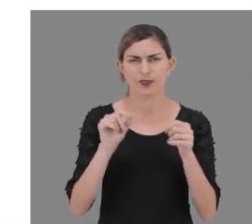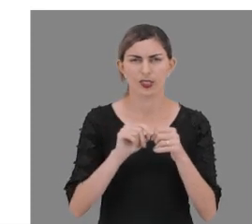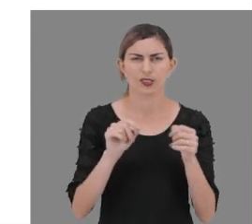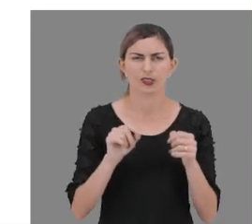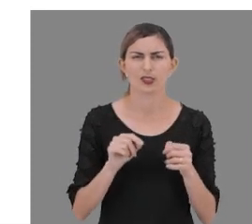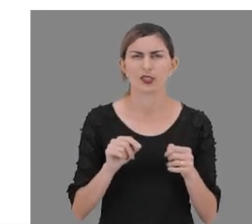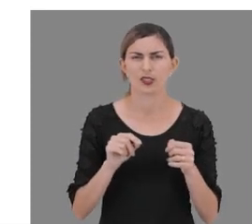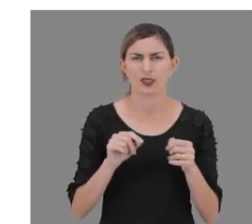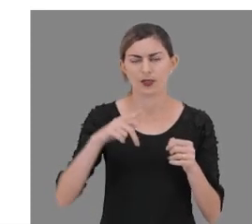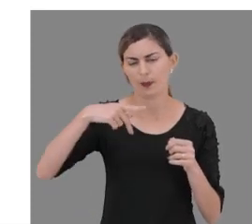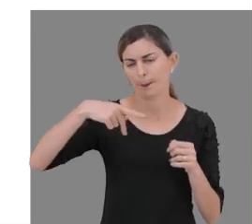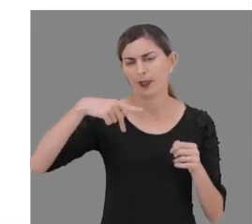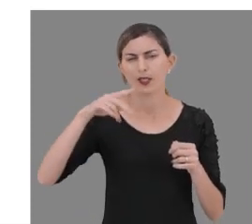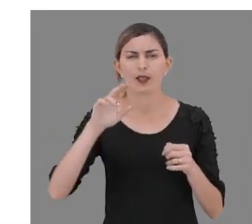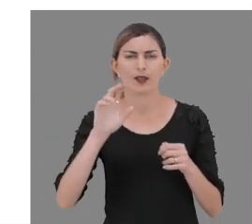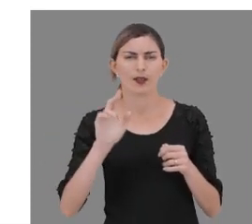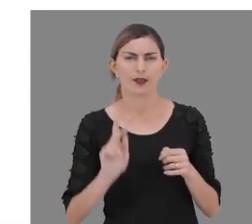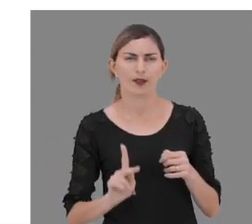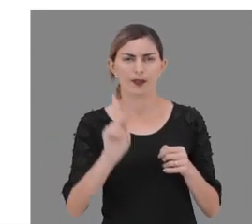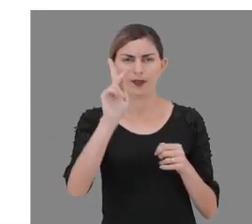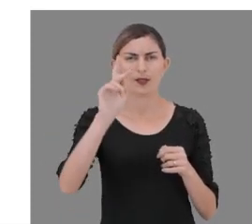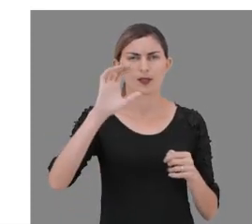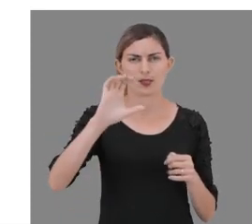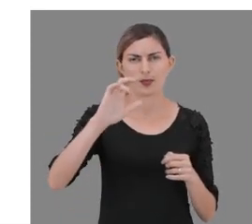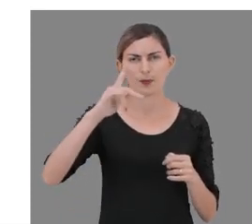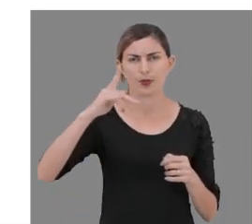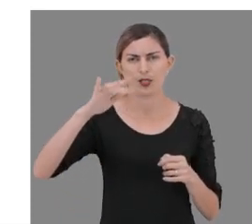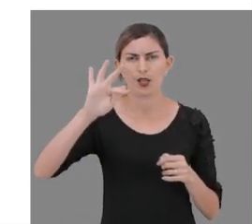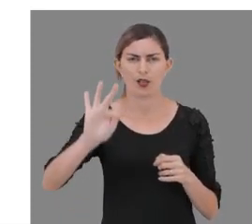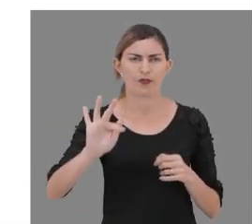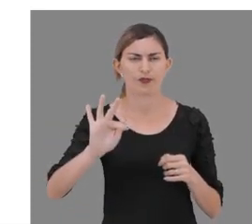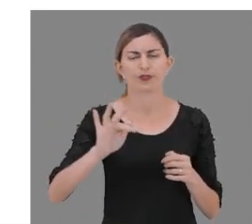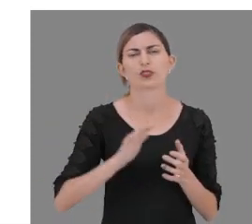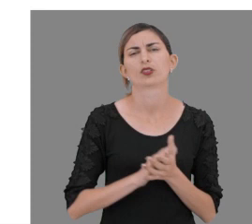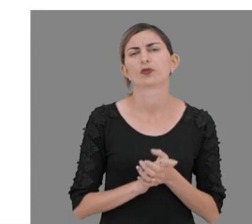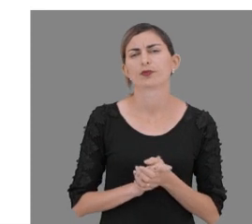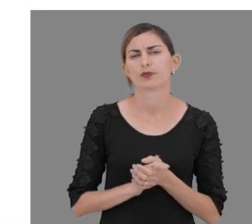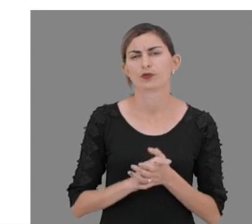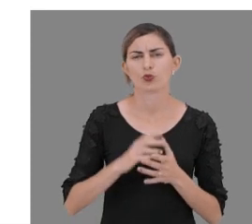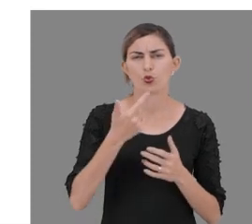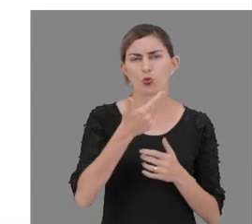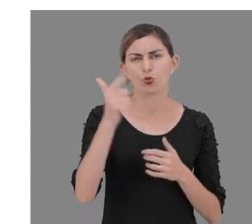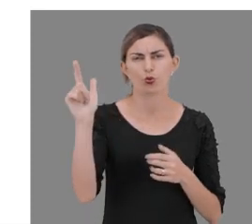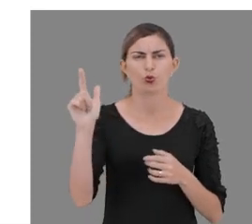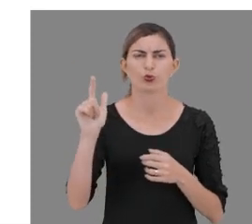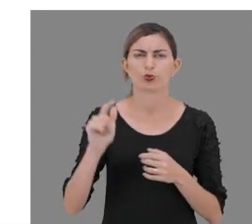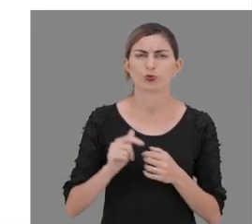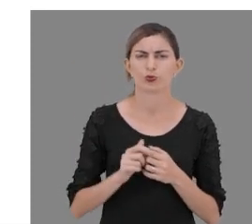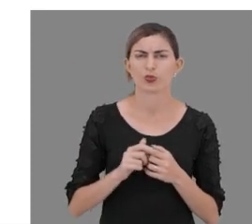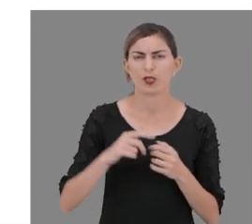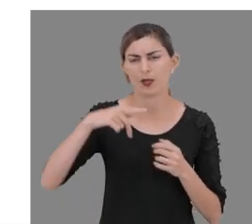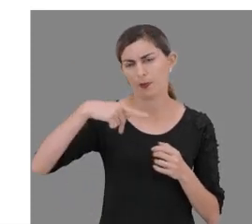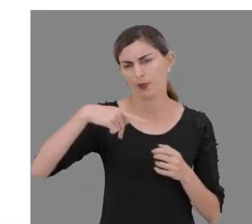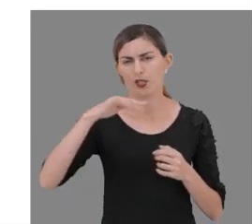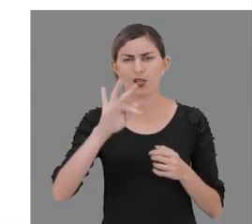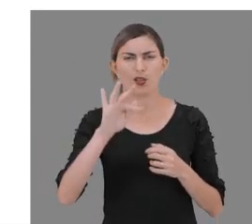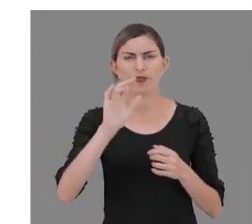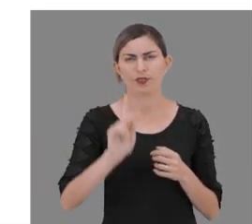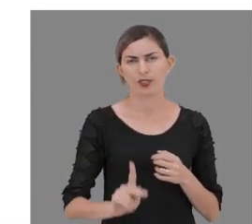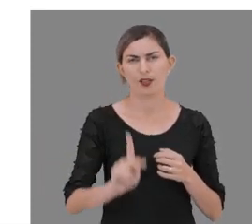é feita pelo PK CPF, que é o PK cliente CPF, e do outro